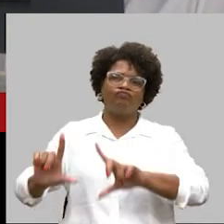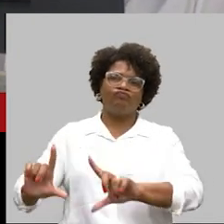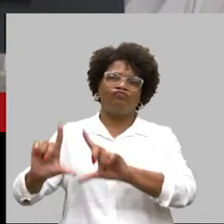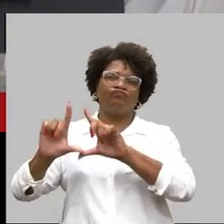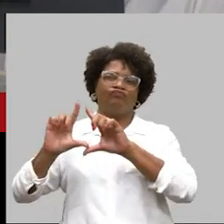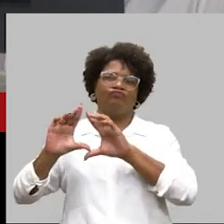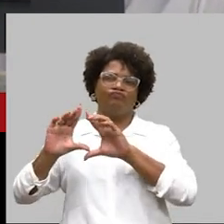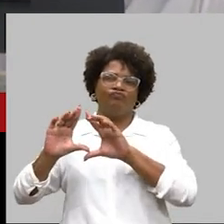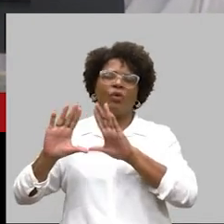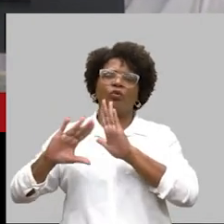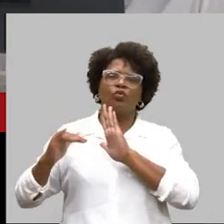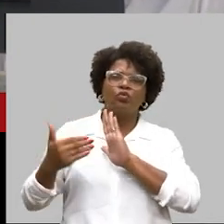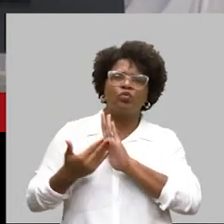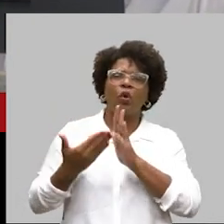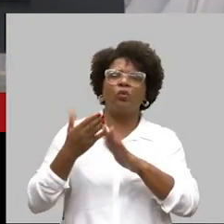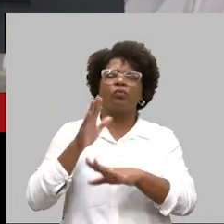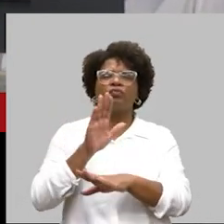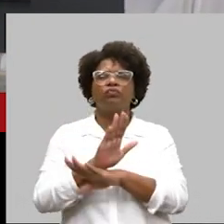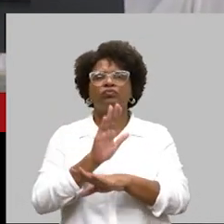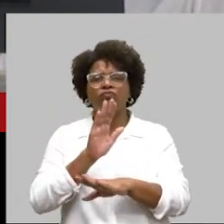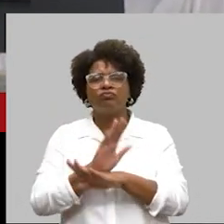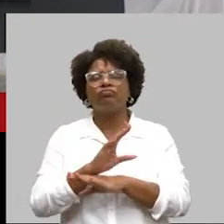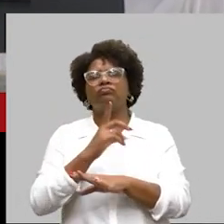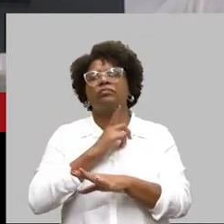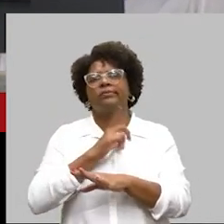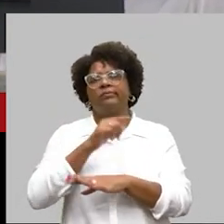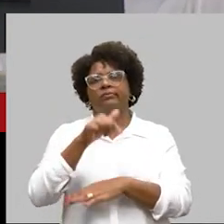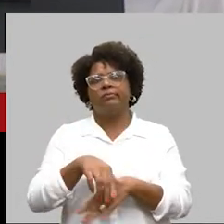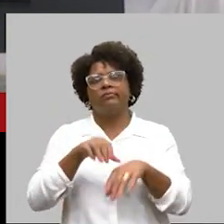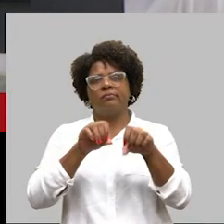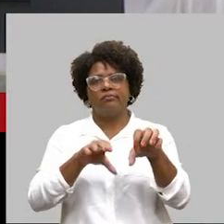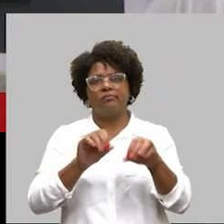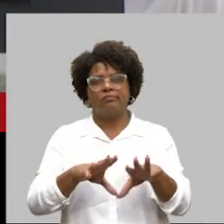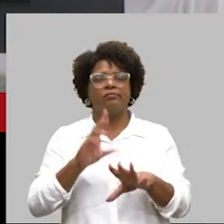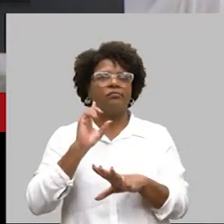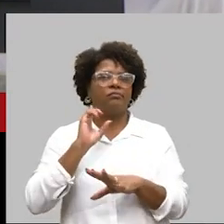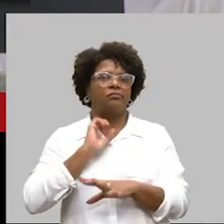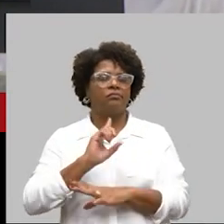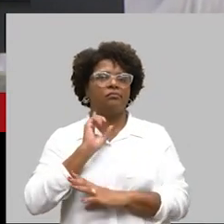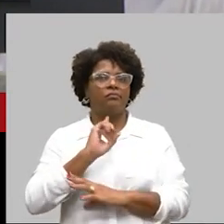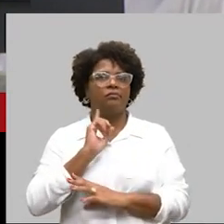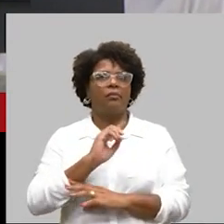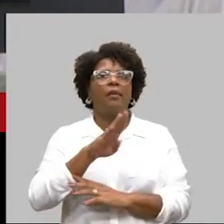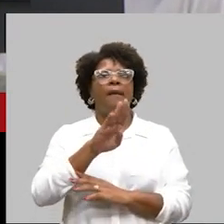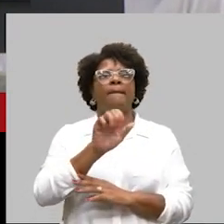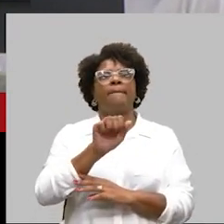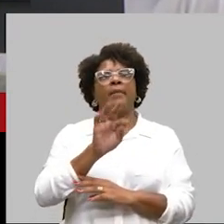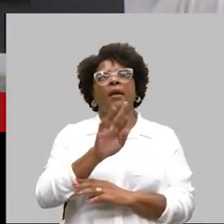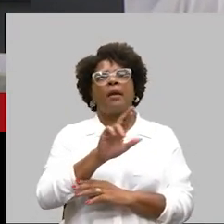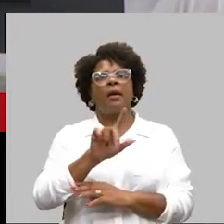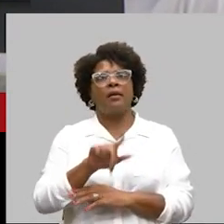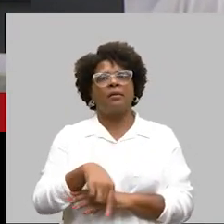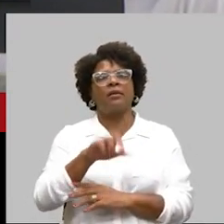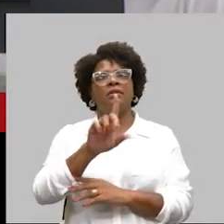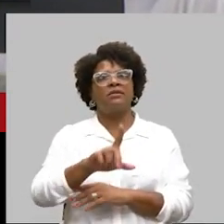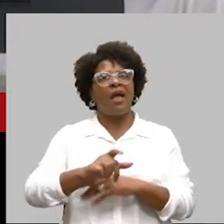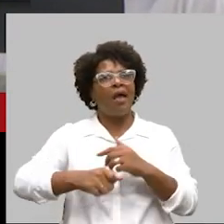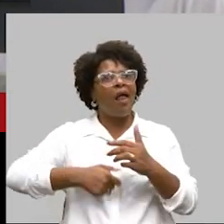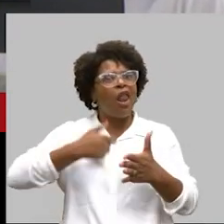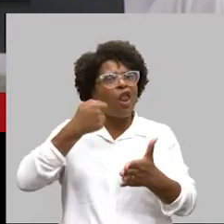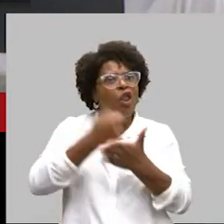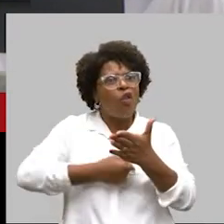com a educação de Minas de cada município do Brasil Beatriz é uma guerreira que que dá gosto de